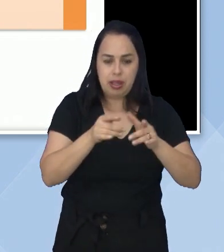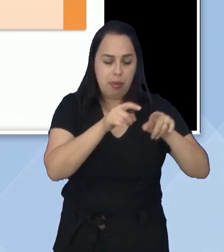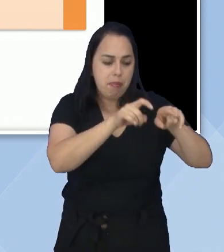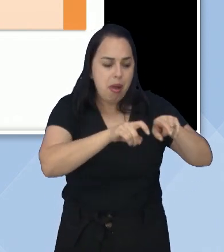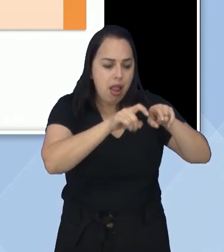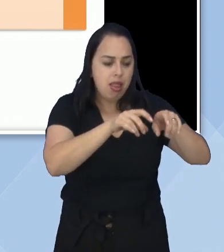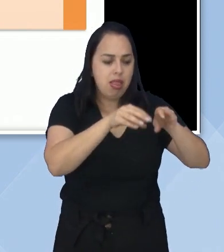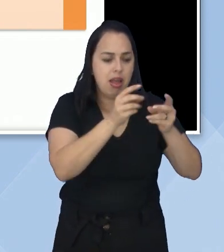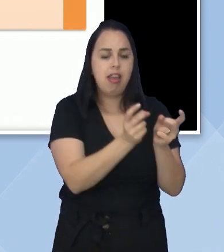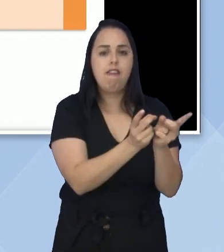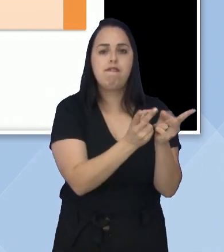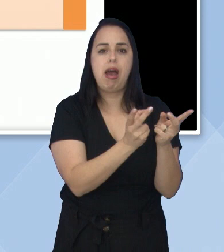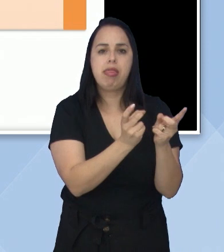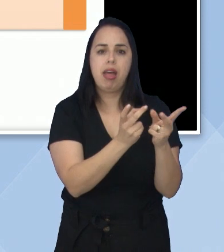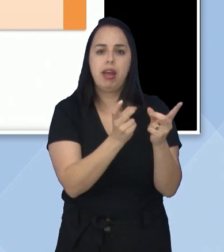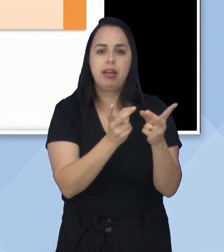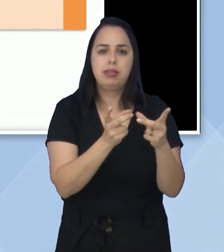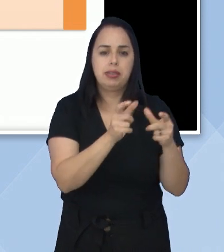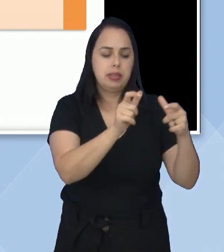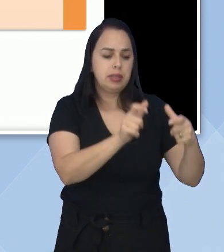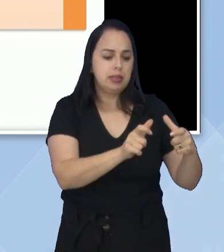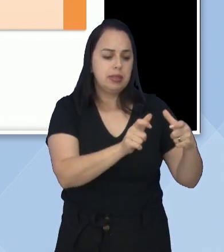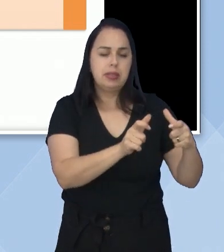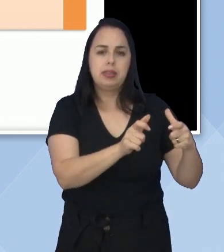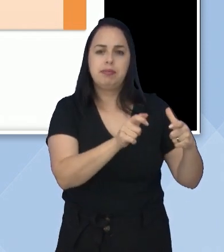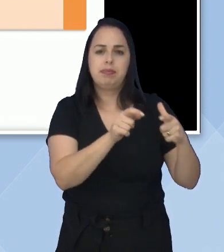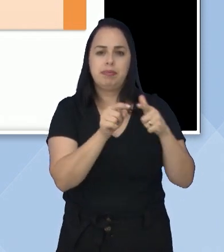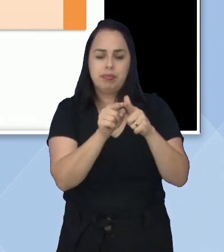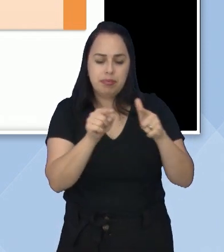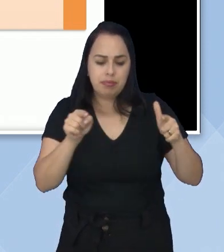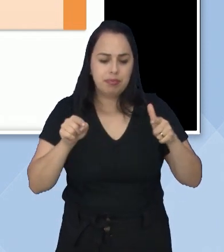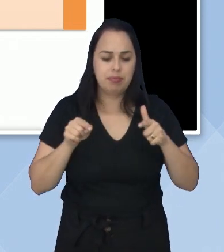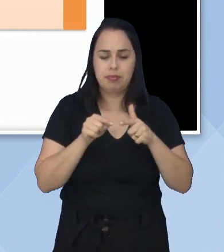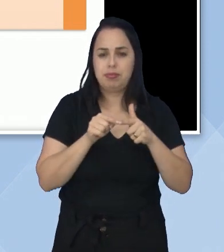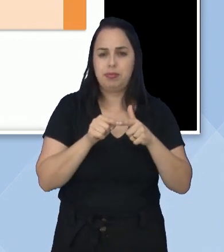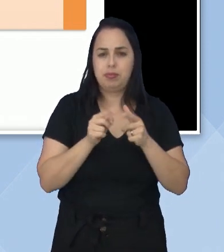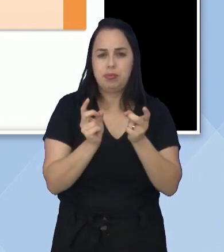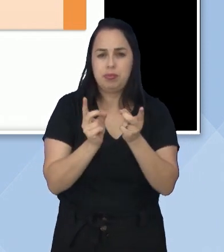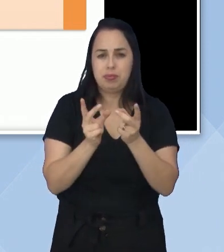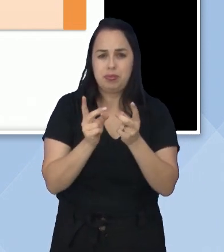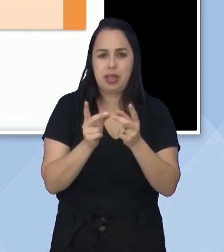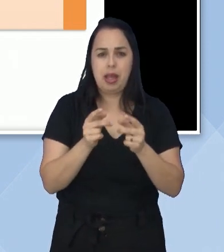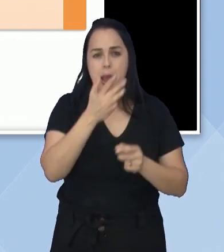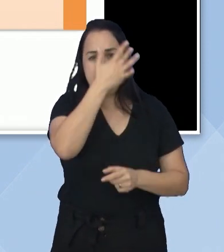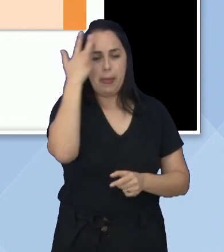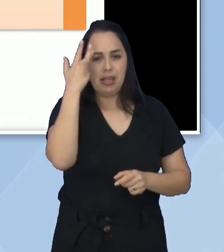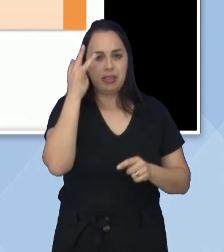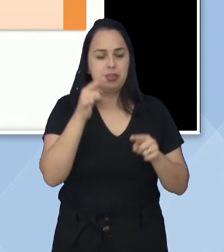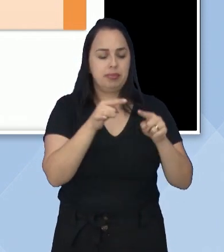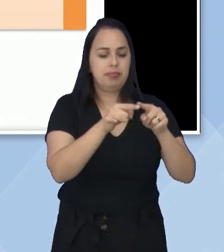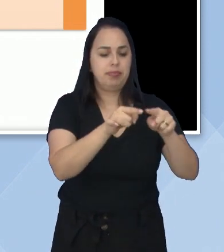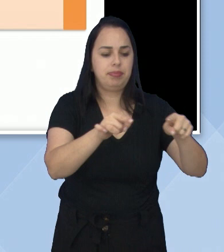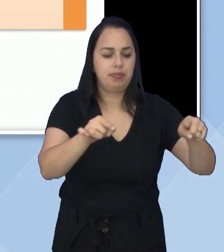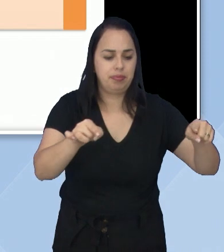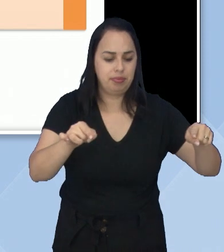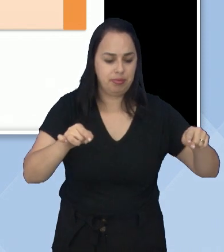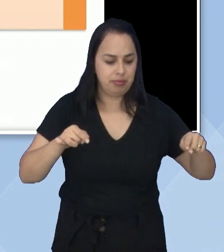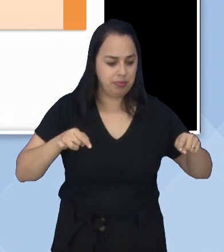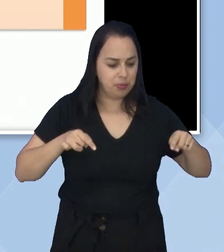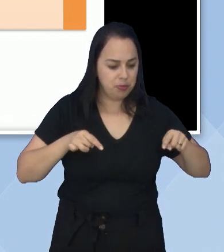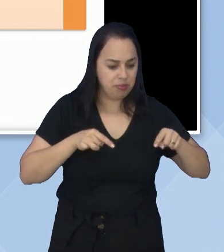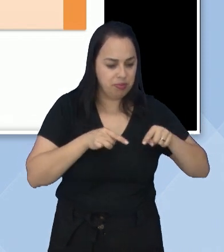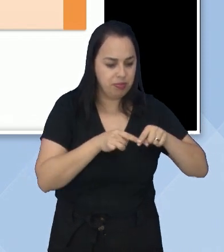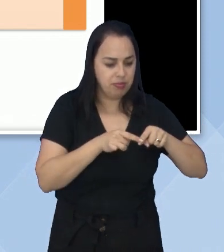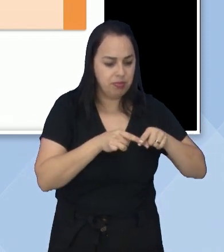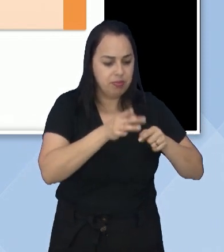em que o loteamento ele fica com uma área uma metragem muito grande então o loteador ele vai fazer ele vai implantar o loteamento como um todo